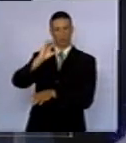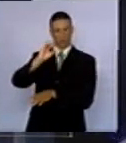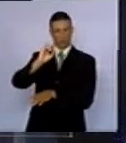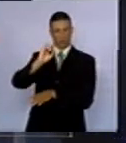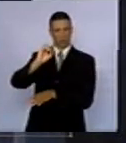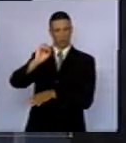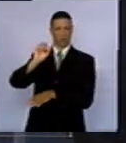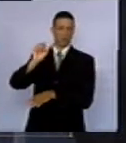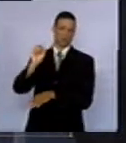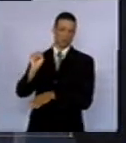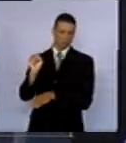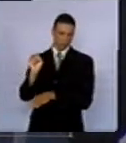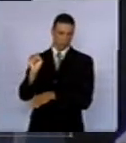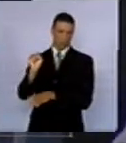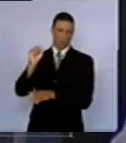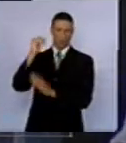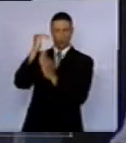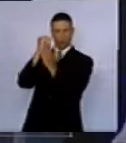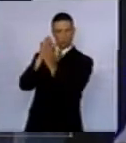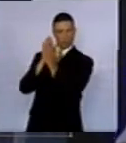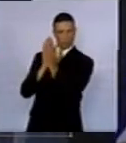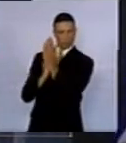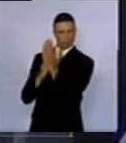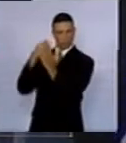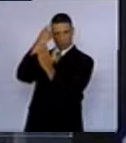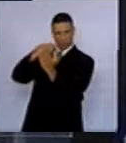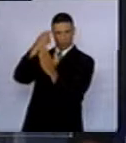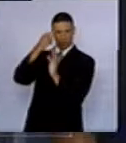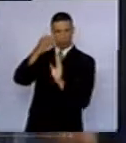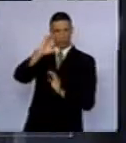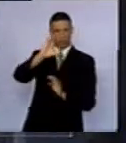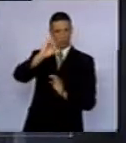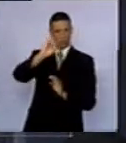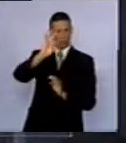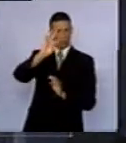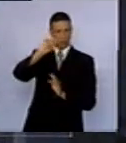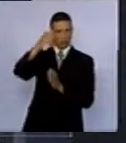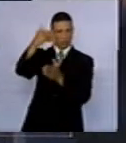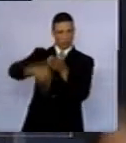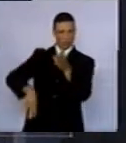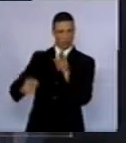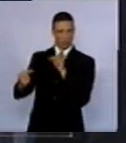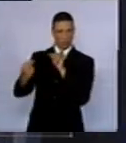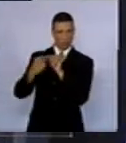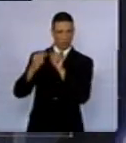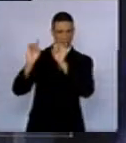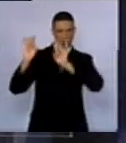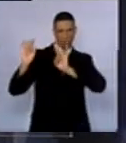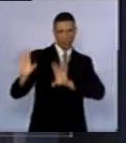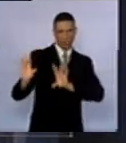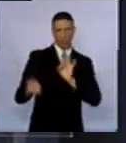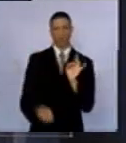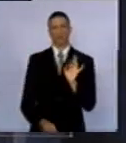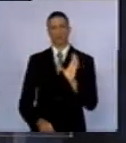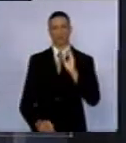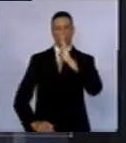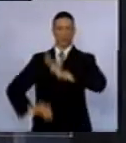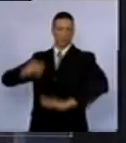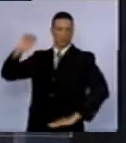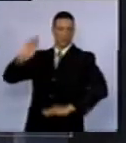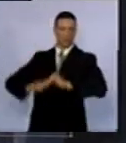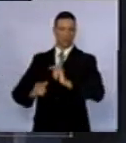2,08% do tempo de suas programações para atender a cota. Trata-se, em suma, de uma oportunidade qualitativa